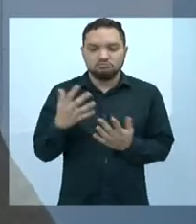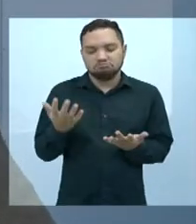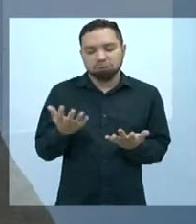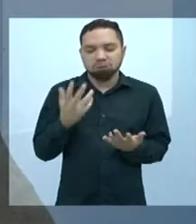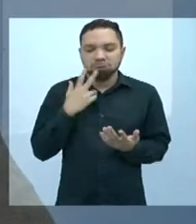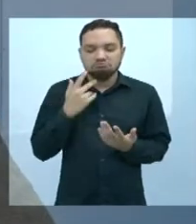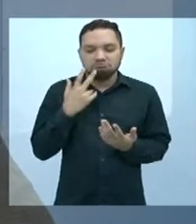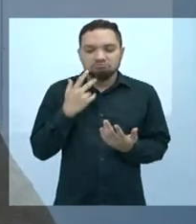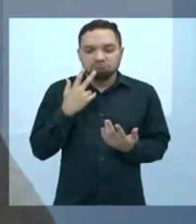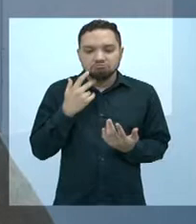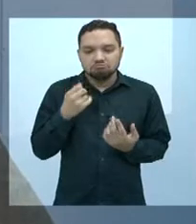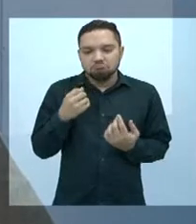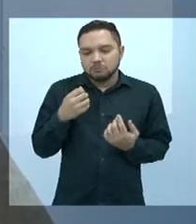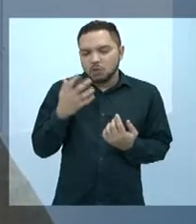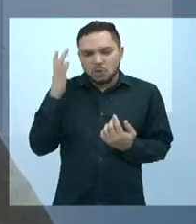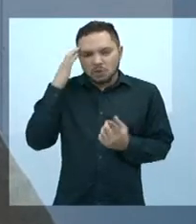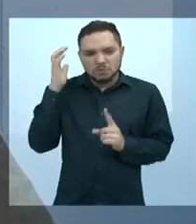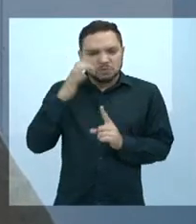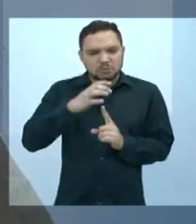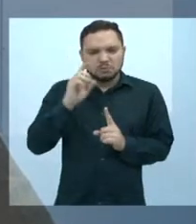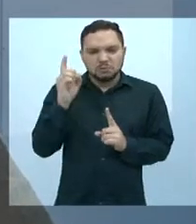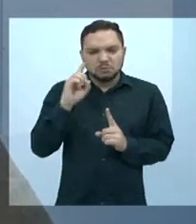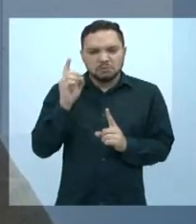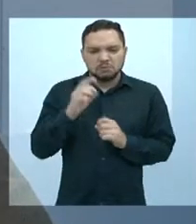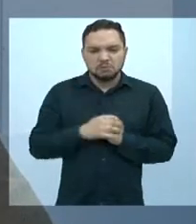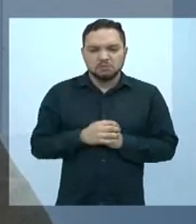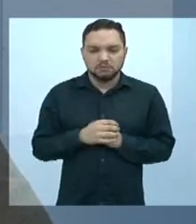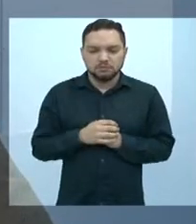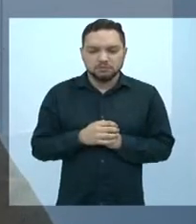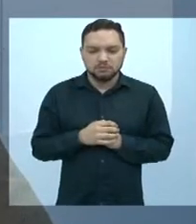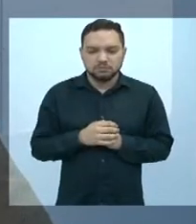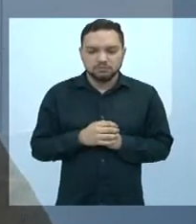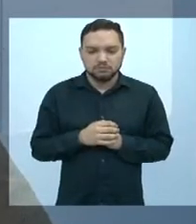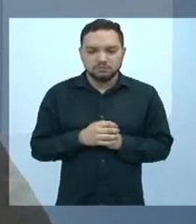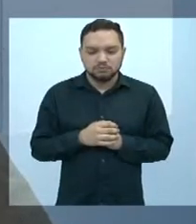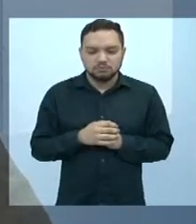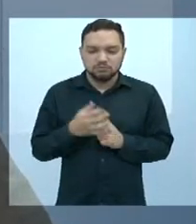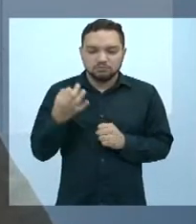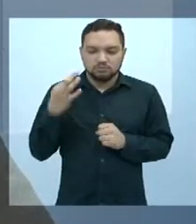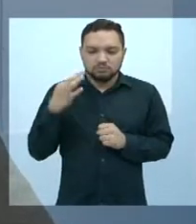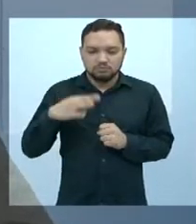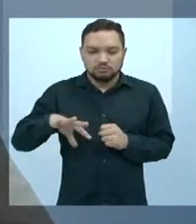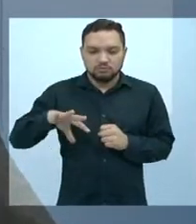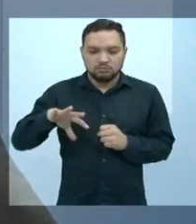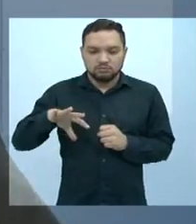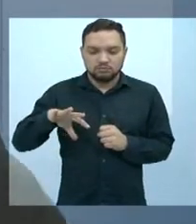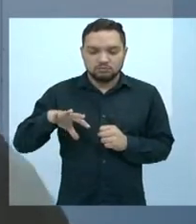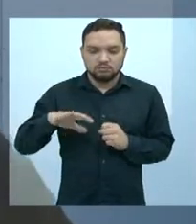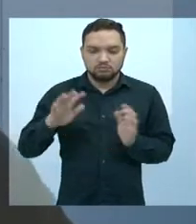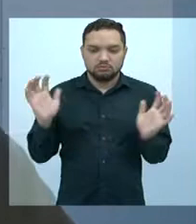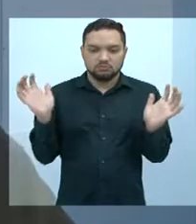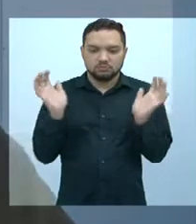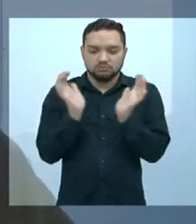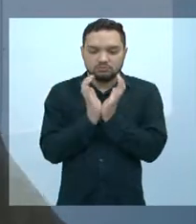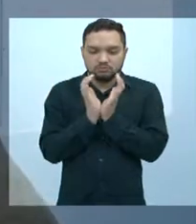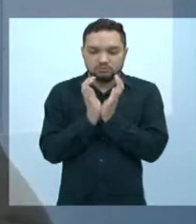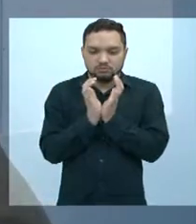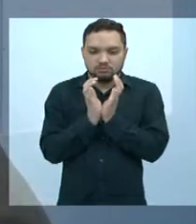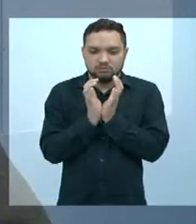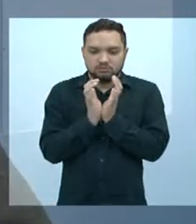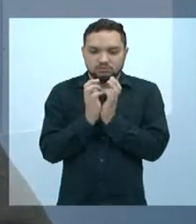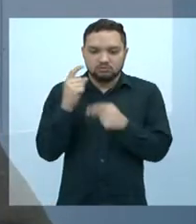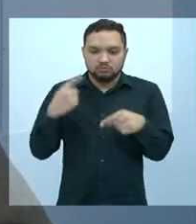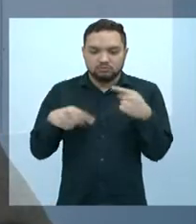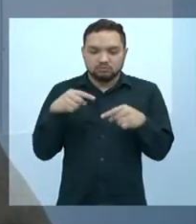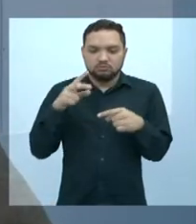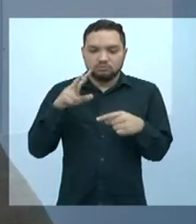tão influenciador como eu e você imaginávamos, tá certo? Talvez o núcleo político do Ceará